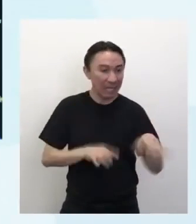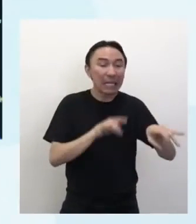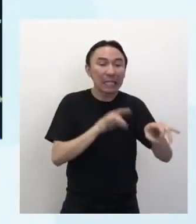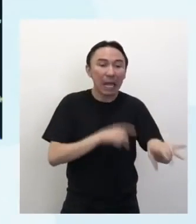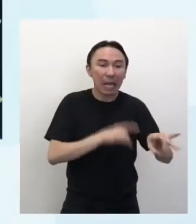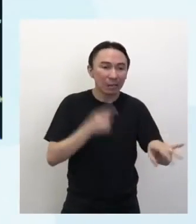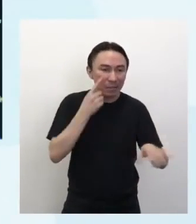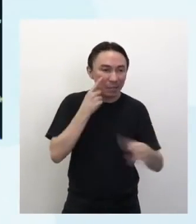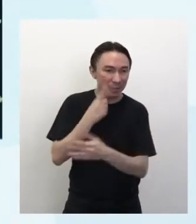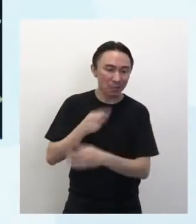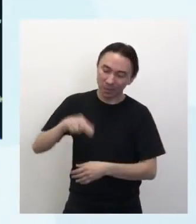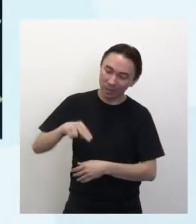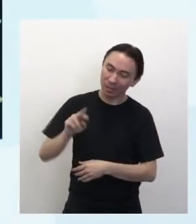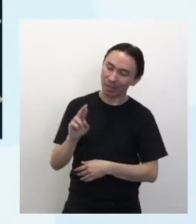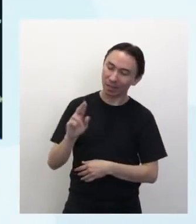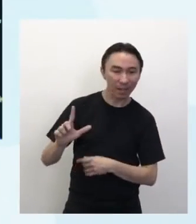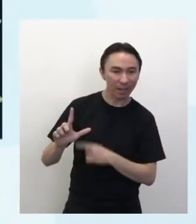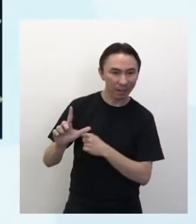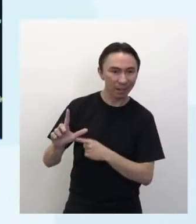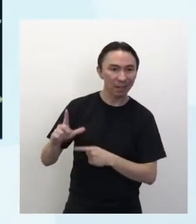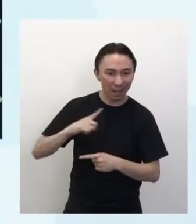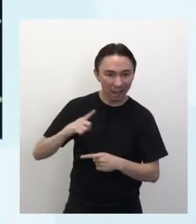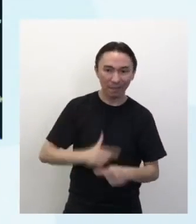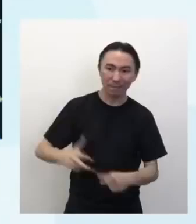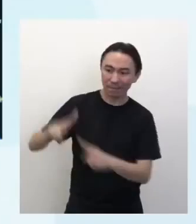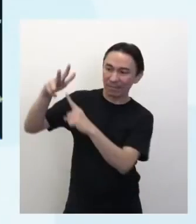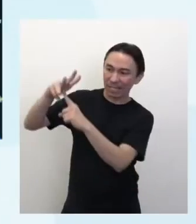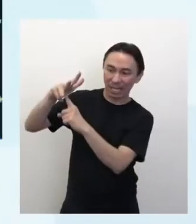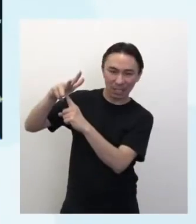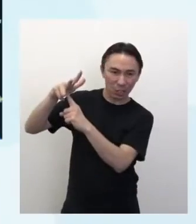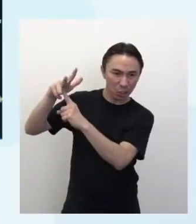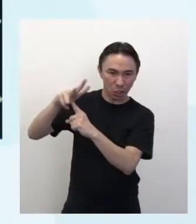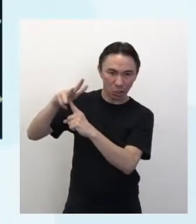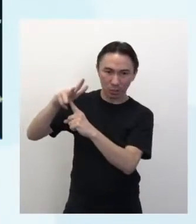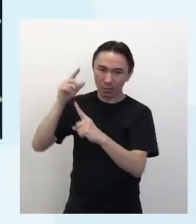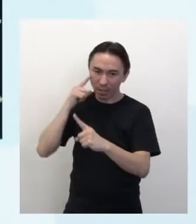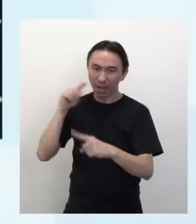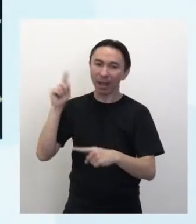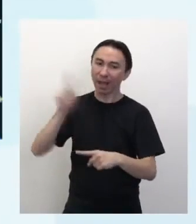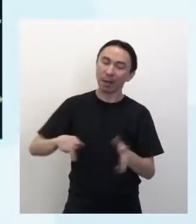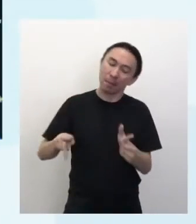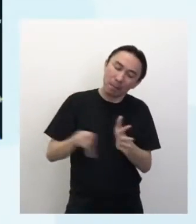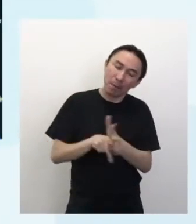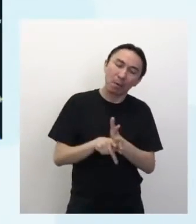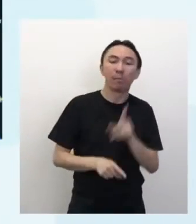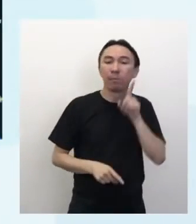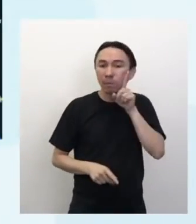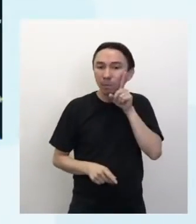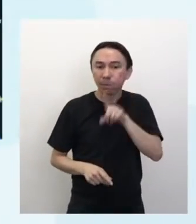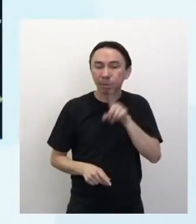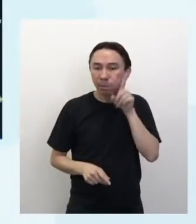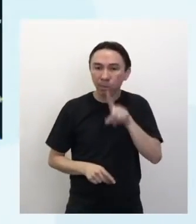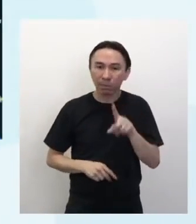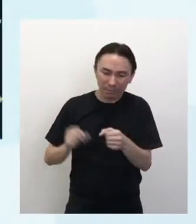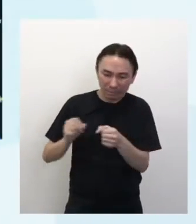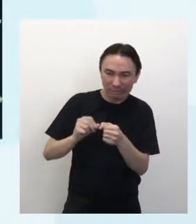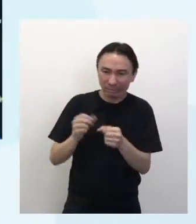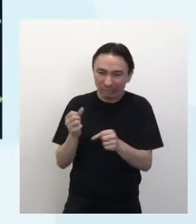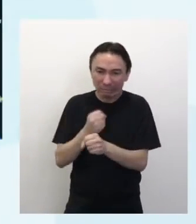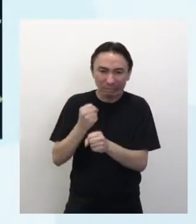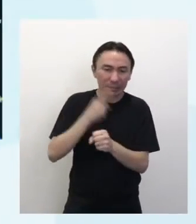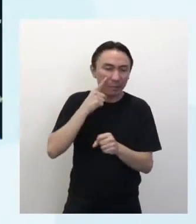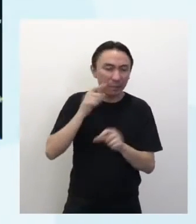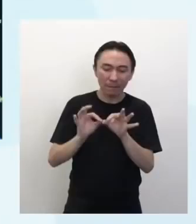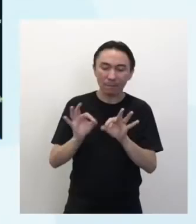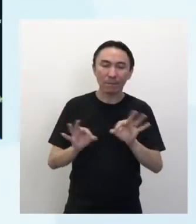num satélite, como parte aí de um programa, né, que é dos Estados Unidos, né, que é a construção aí de satélites, e do lado